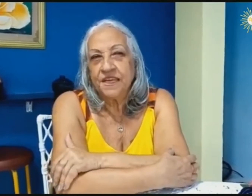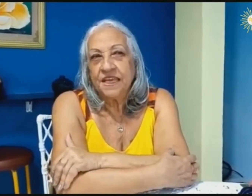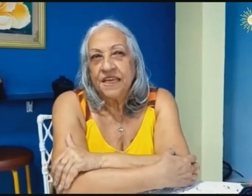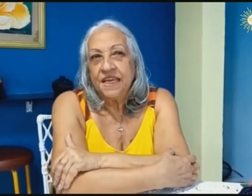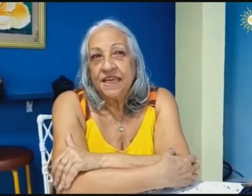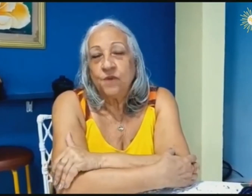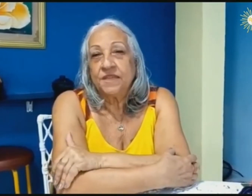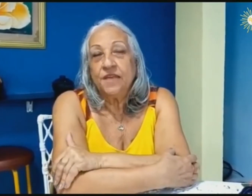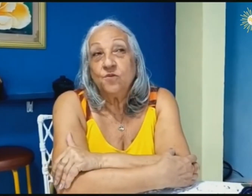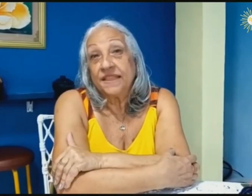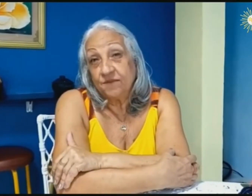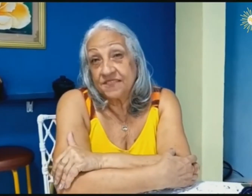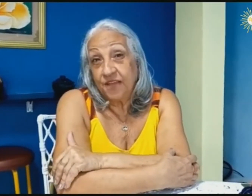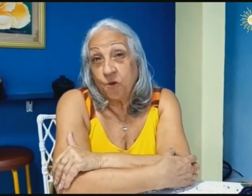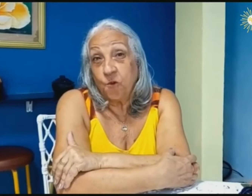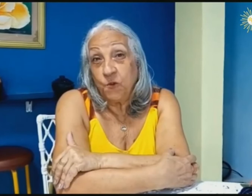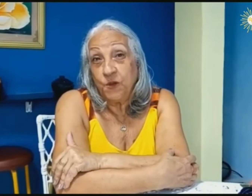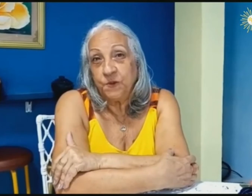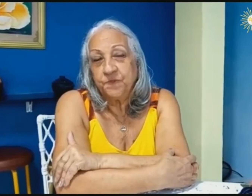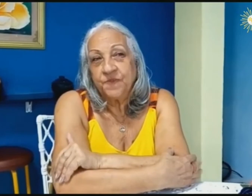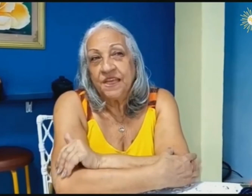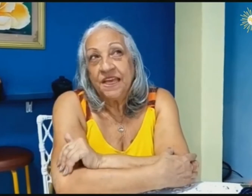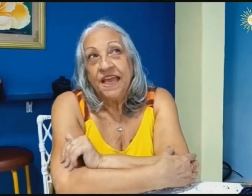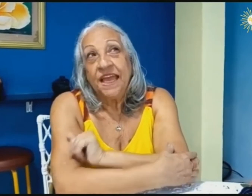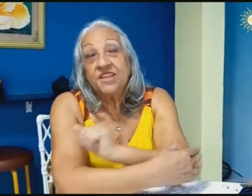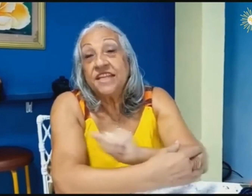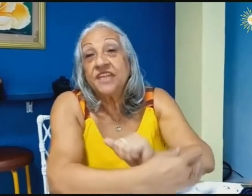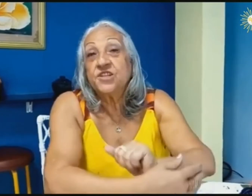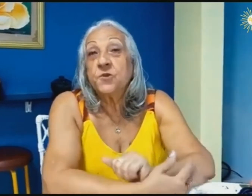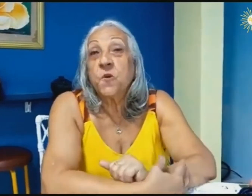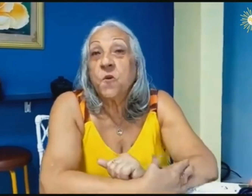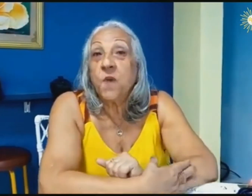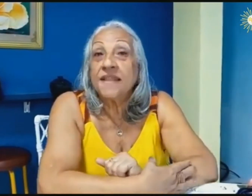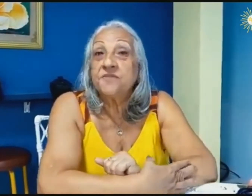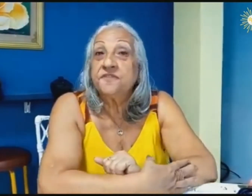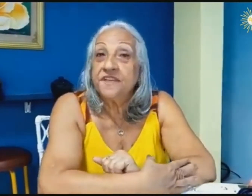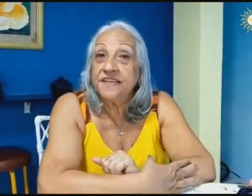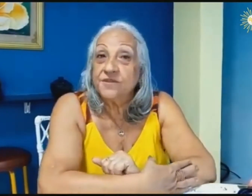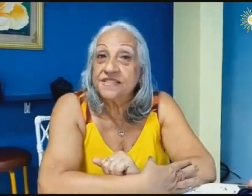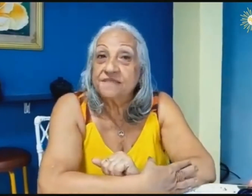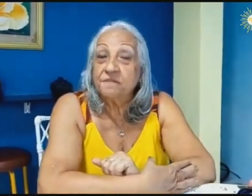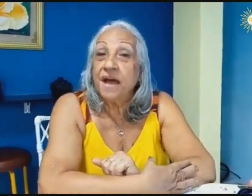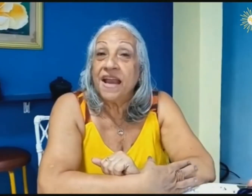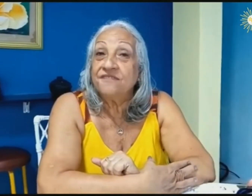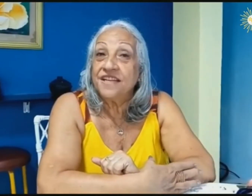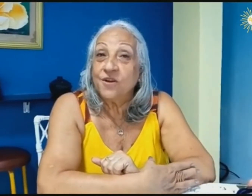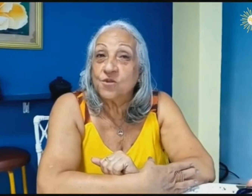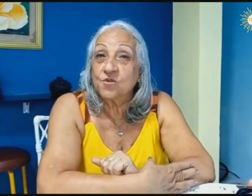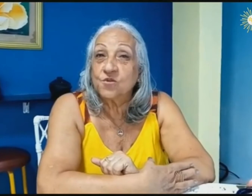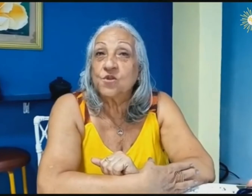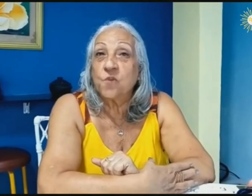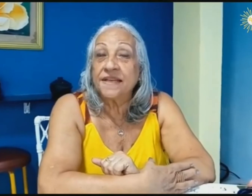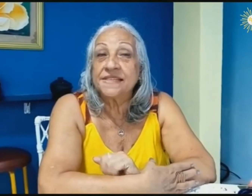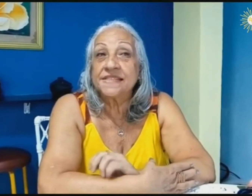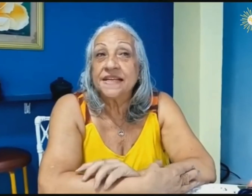mesmo, que eu tenho até um certo orgulho, é de ter tido 4 filhos